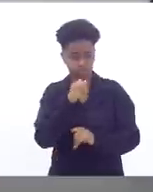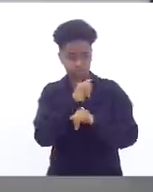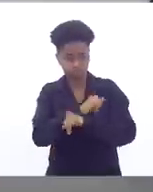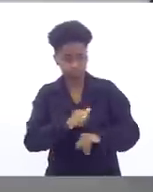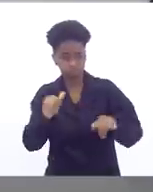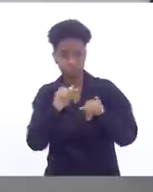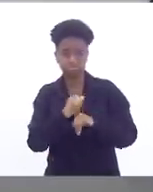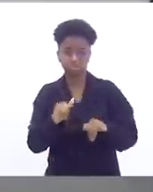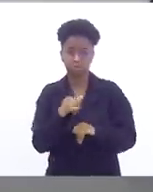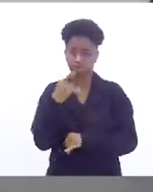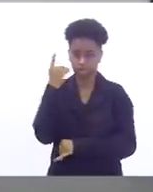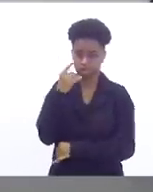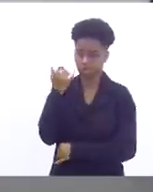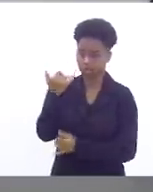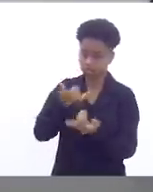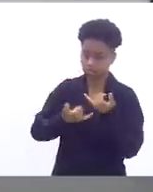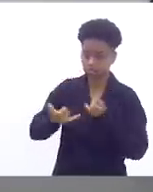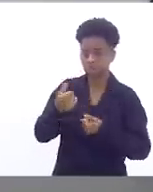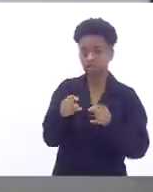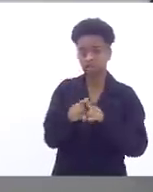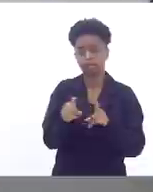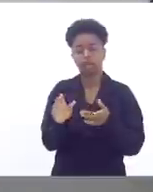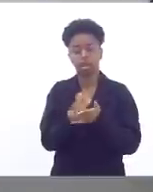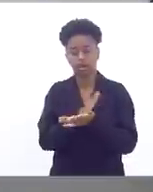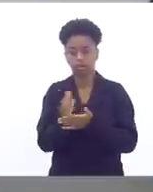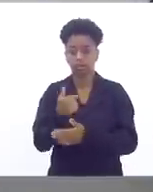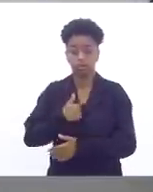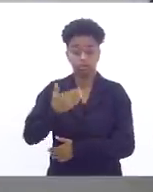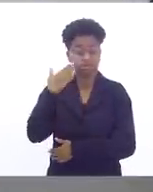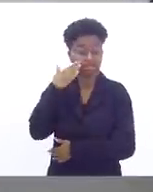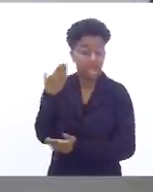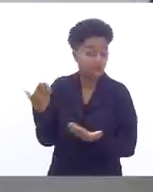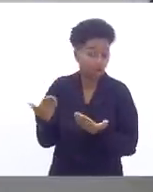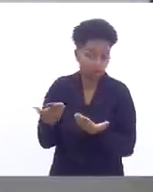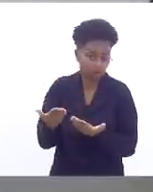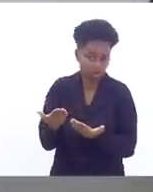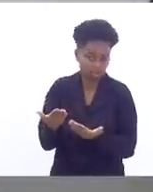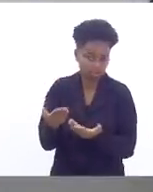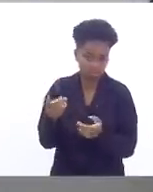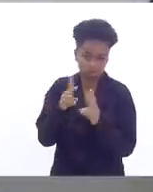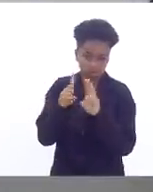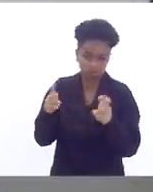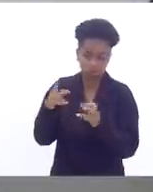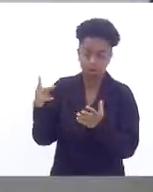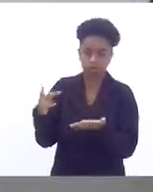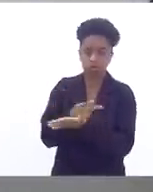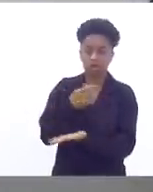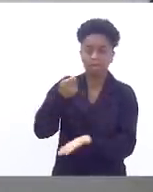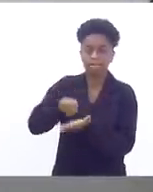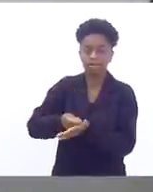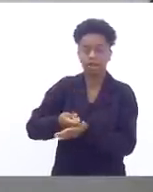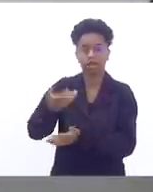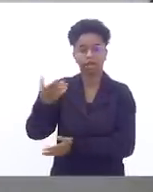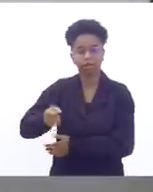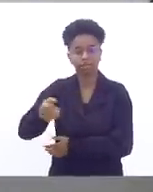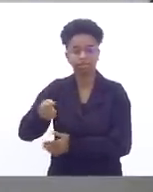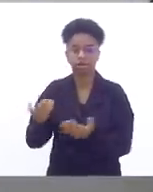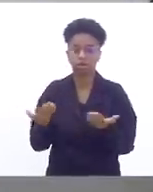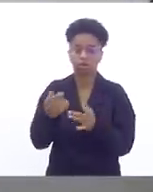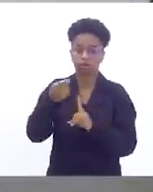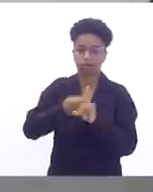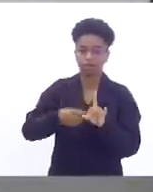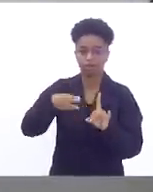pelo Deputado alguns Eu tô tomando Conhecimento hoje sobre o que aconteceu no pagamento da pensão esse mês